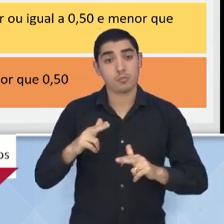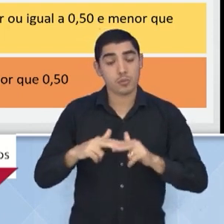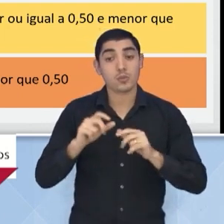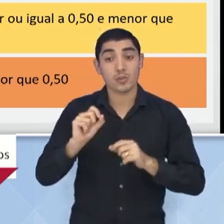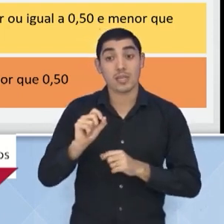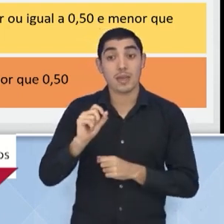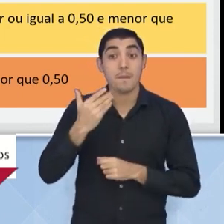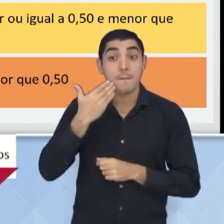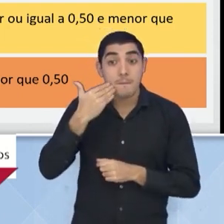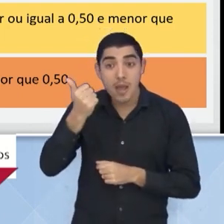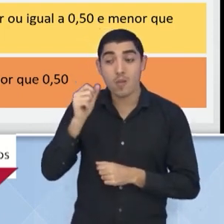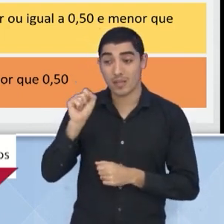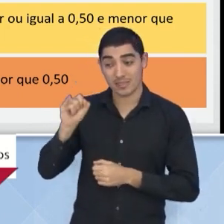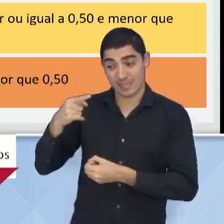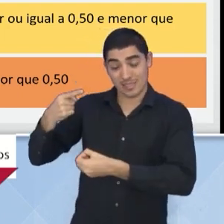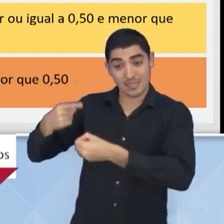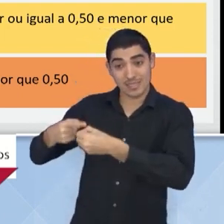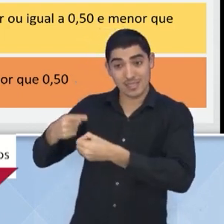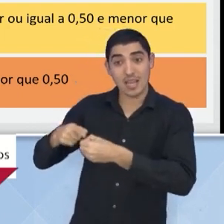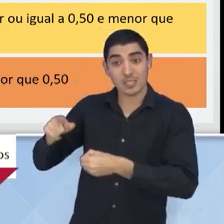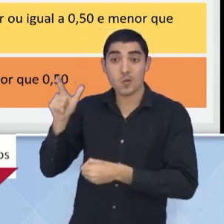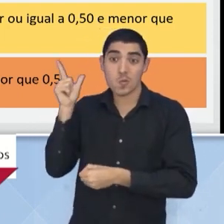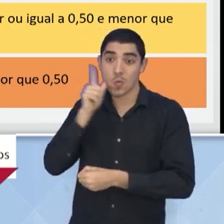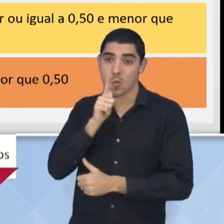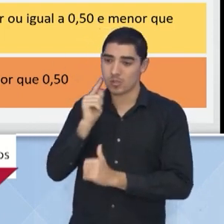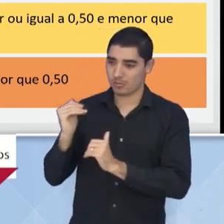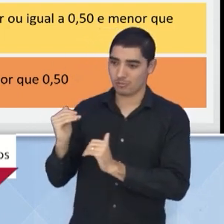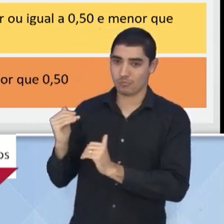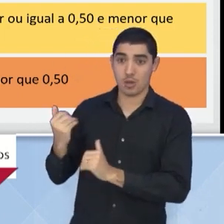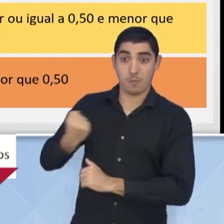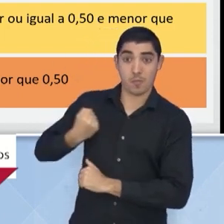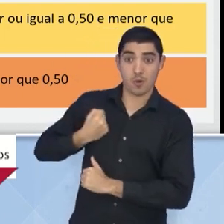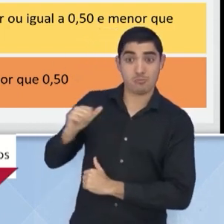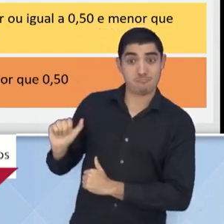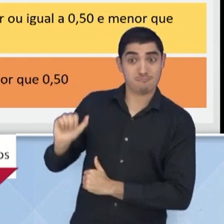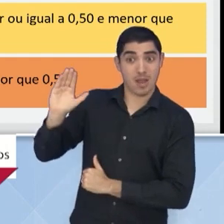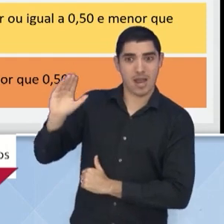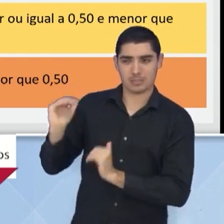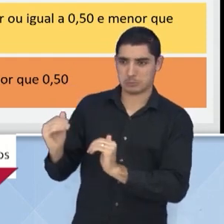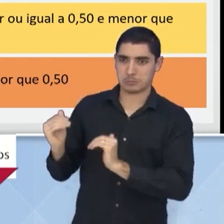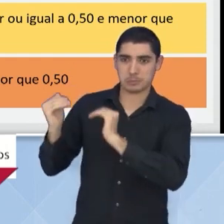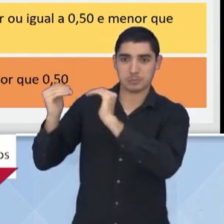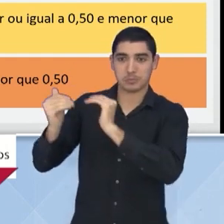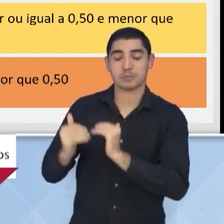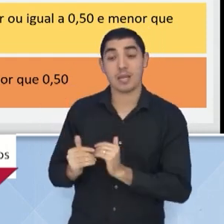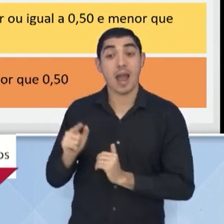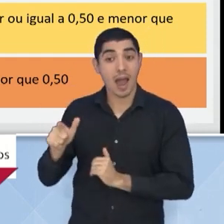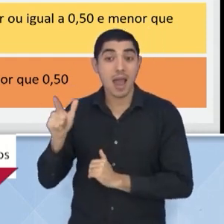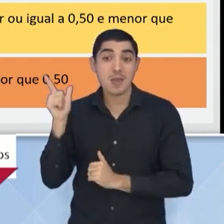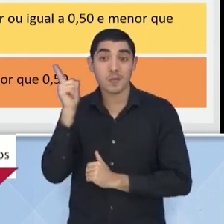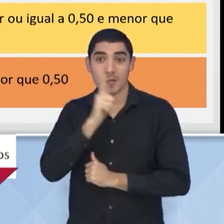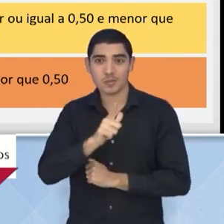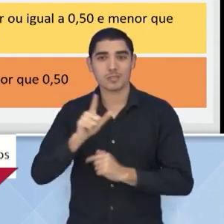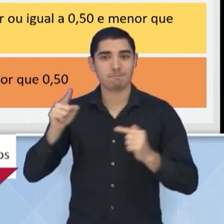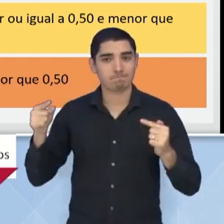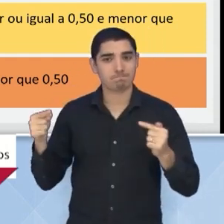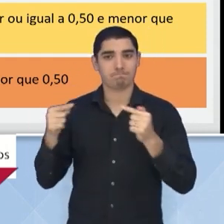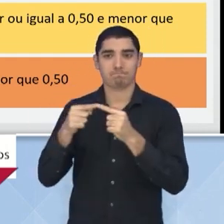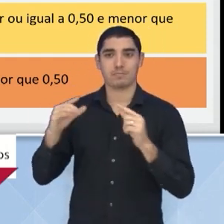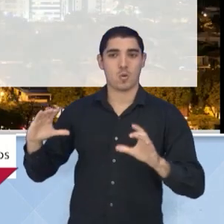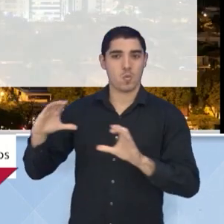município ficasse classificado nas maiores faixas aí representaria o atendimento completo da